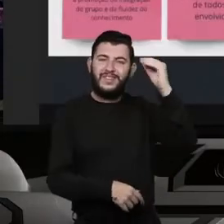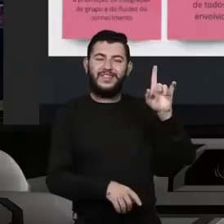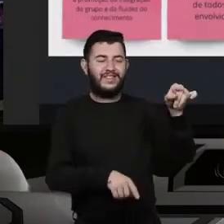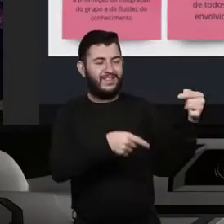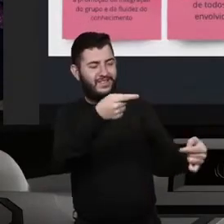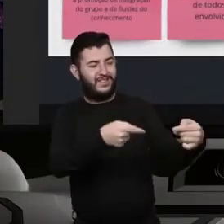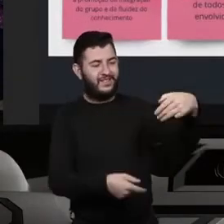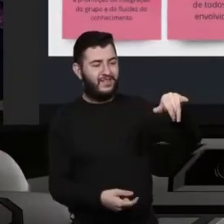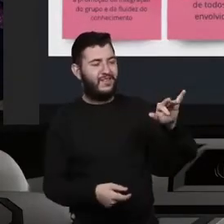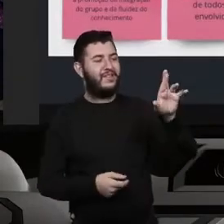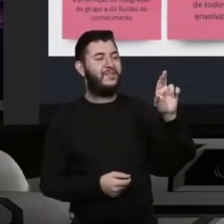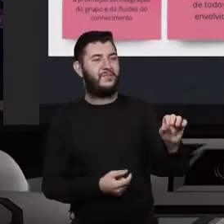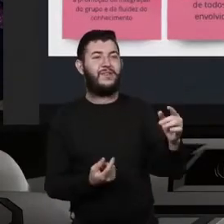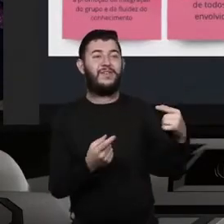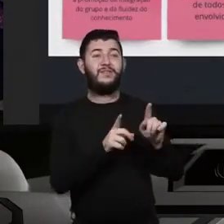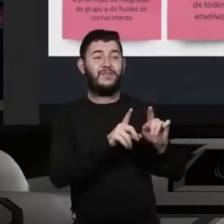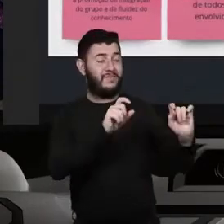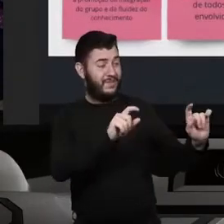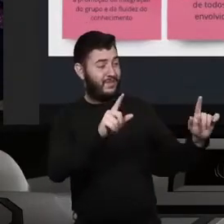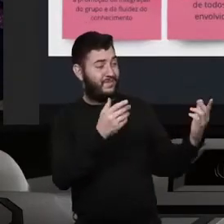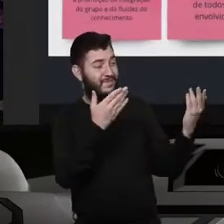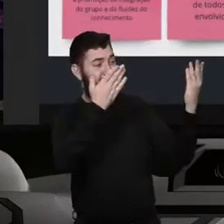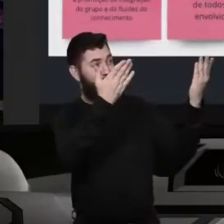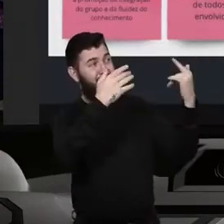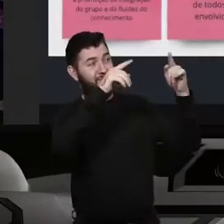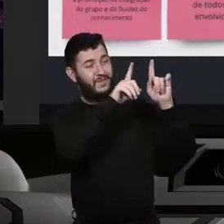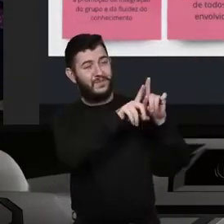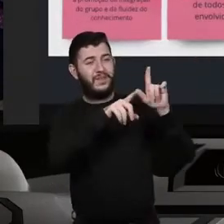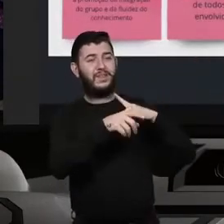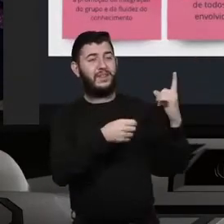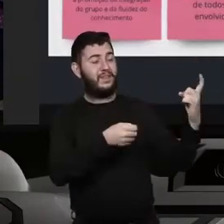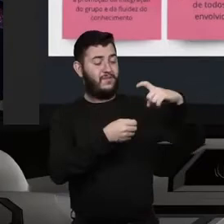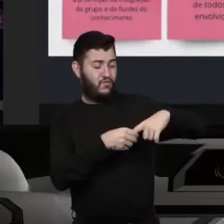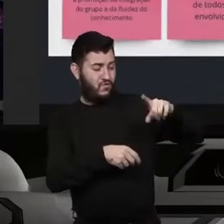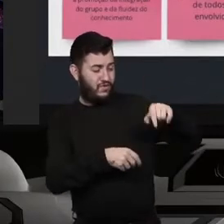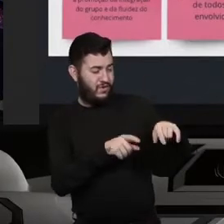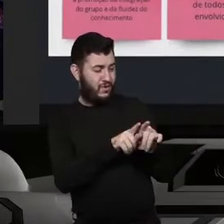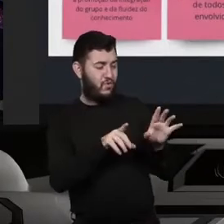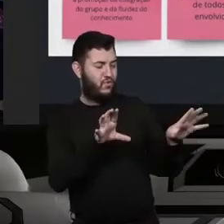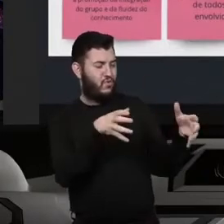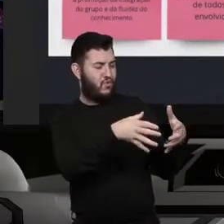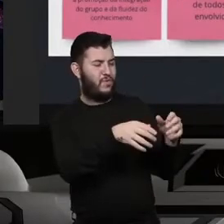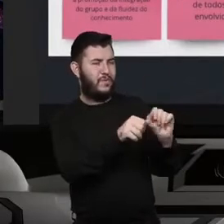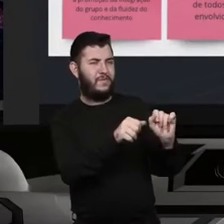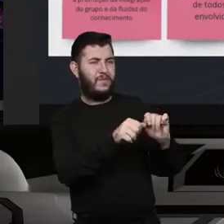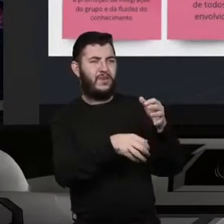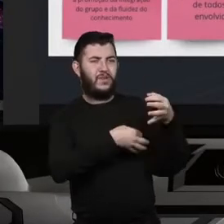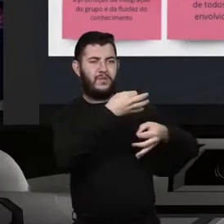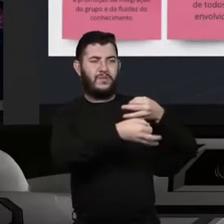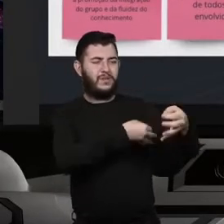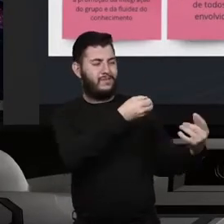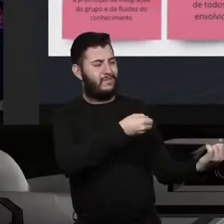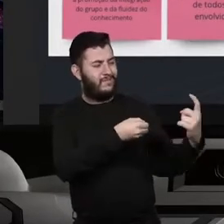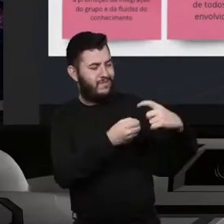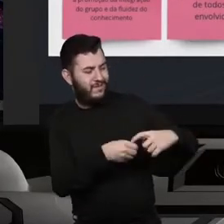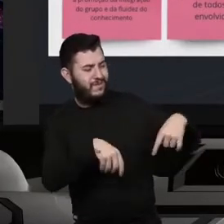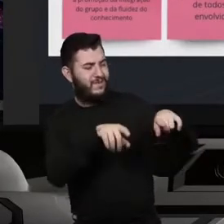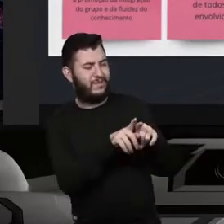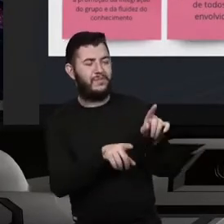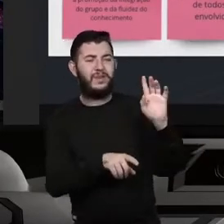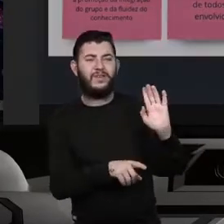Miro. Também aqui toda a devolutiva que o grupo fez, chega em 3 meses. Elevou